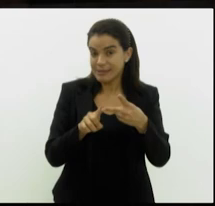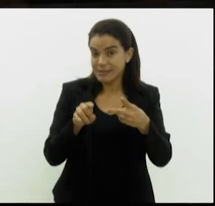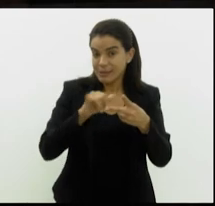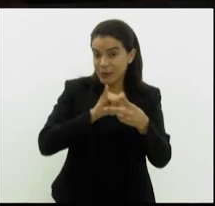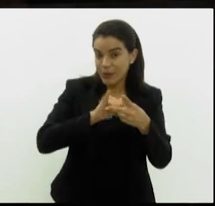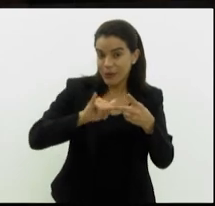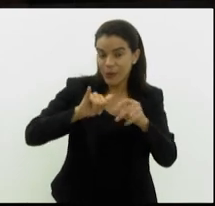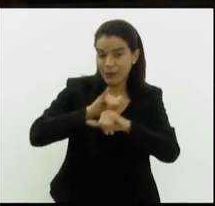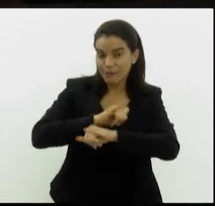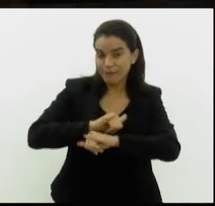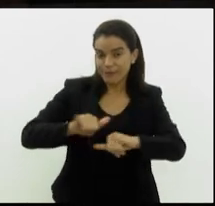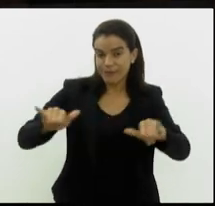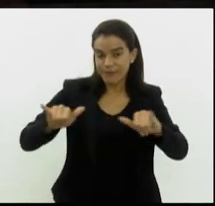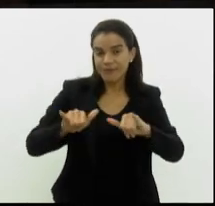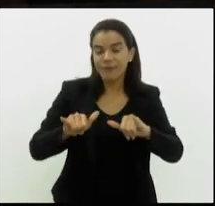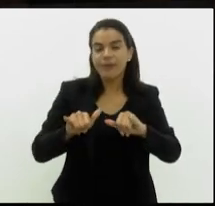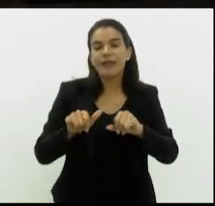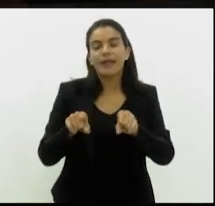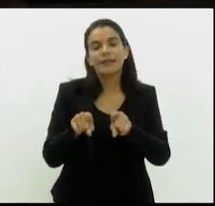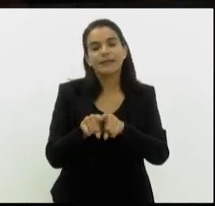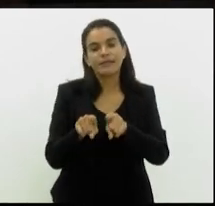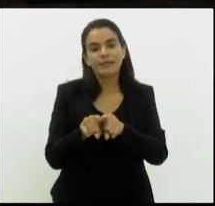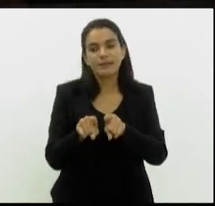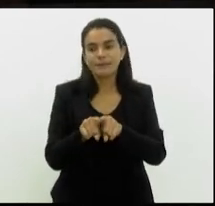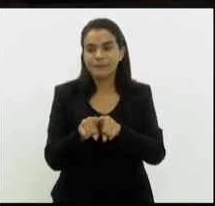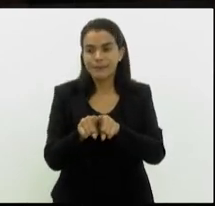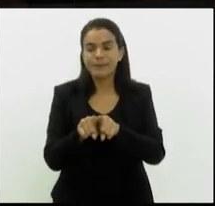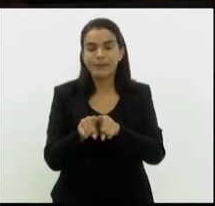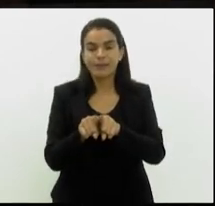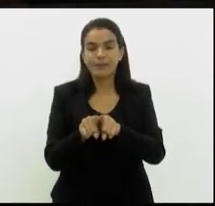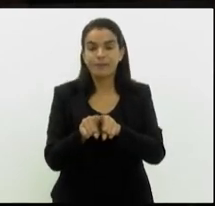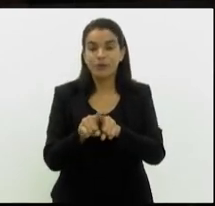seguinte, é também